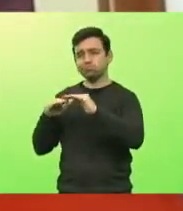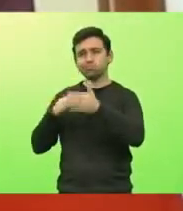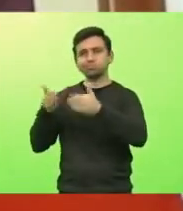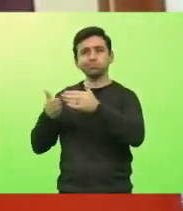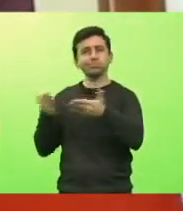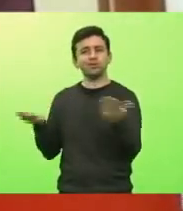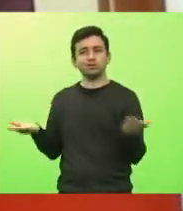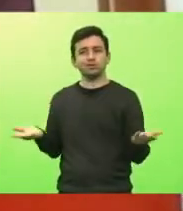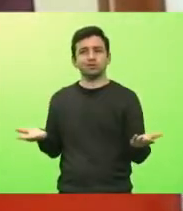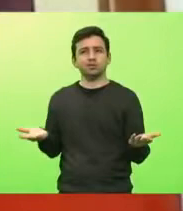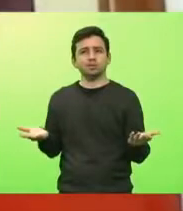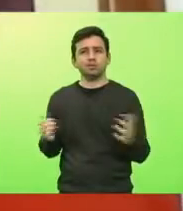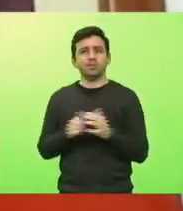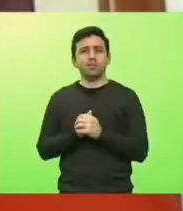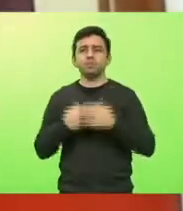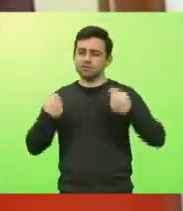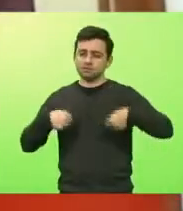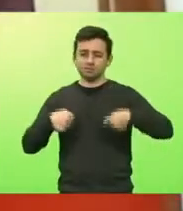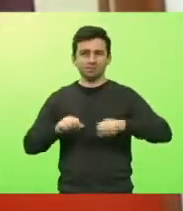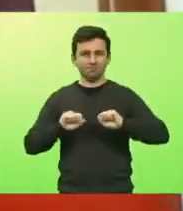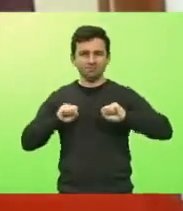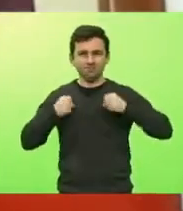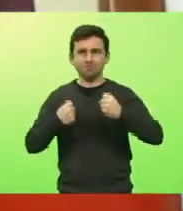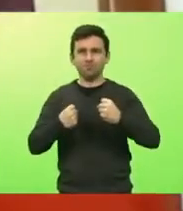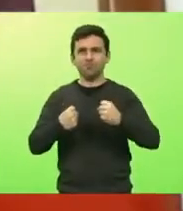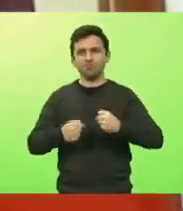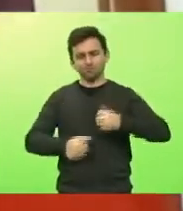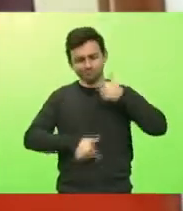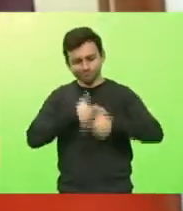trabalhar muito forte, mas muito forte, nós, os 40,